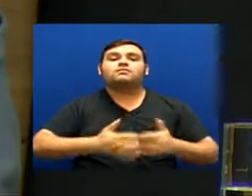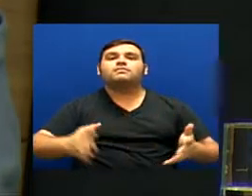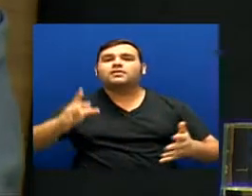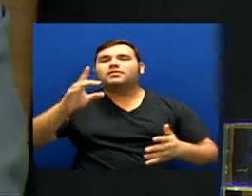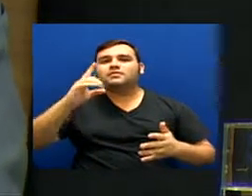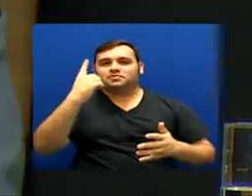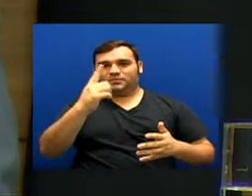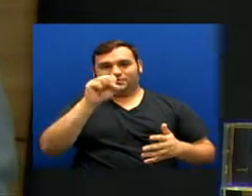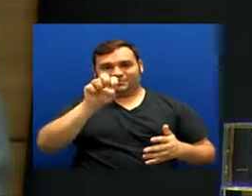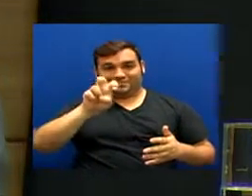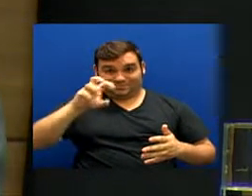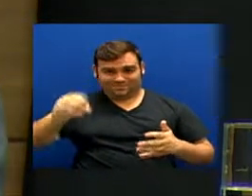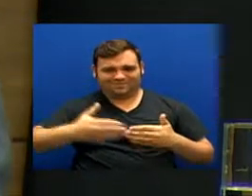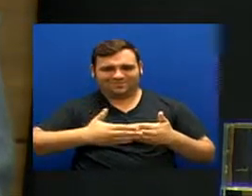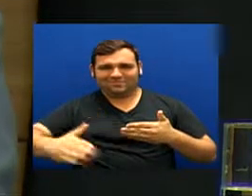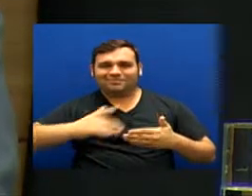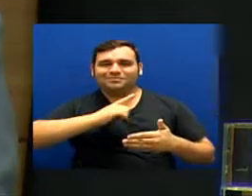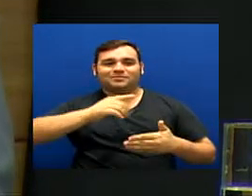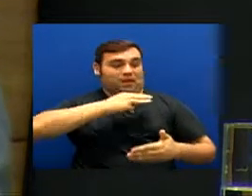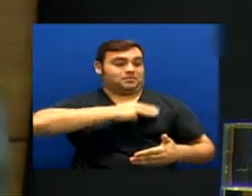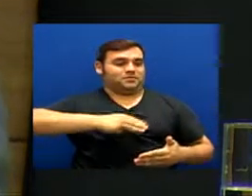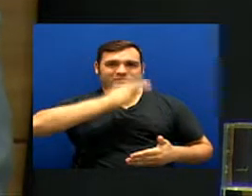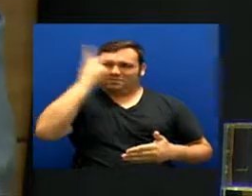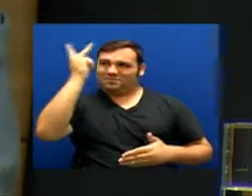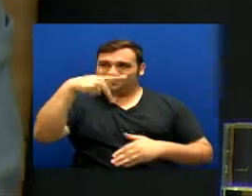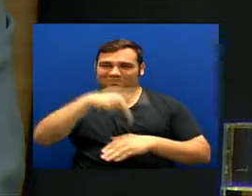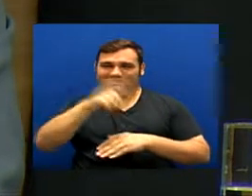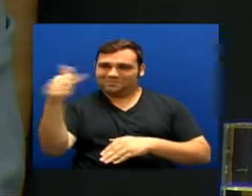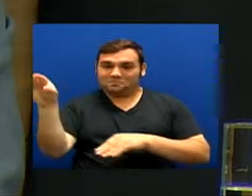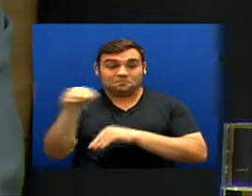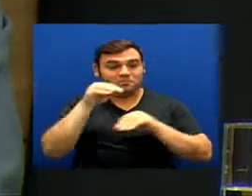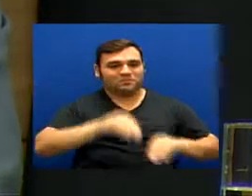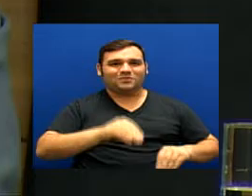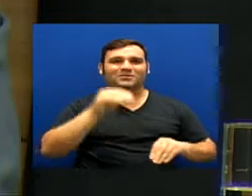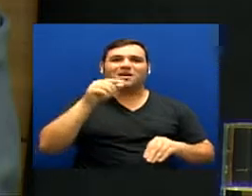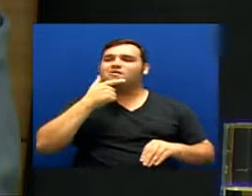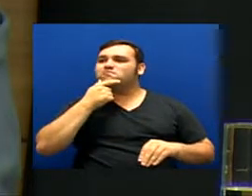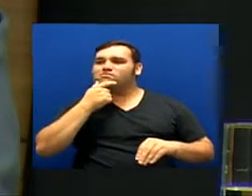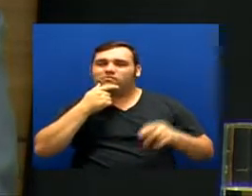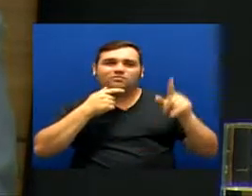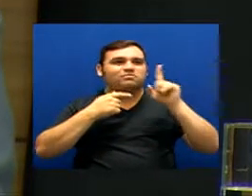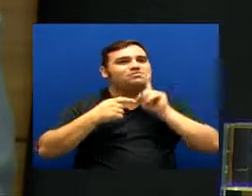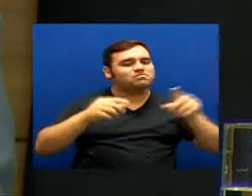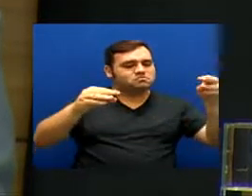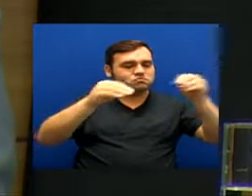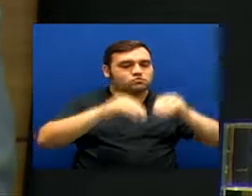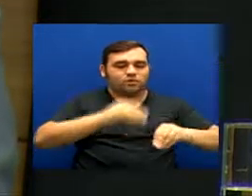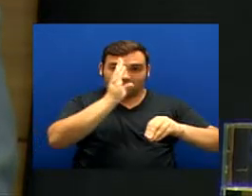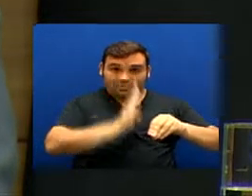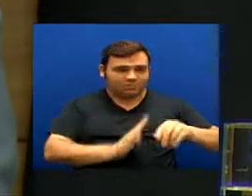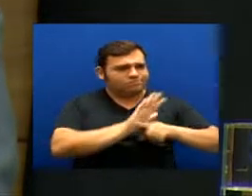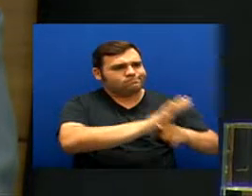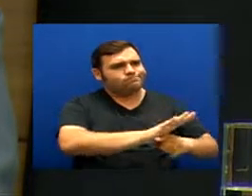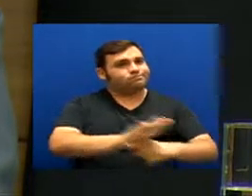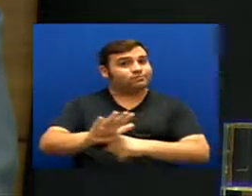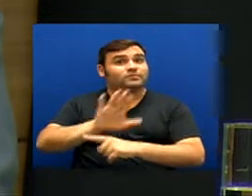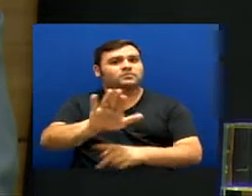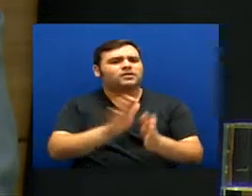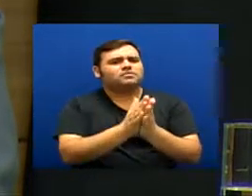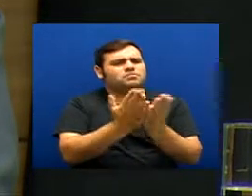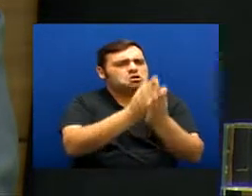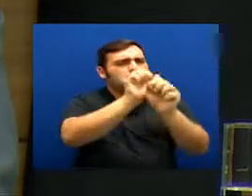sedimentando valores. Além de ser um livro de fé para bilhões de pessoas, A Bíblia é um monumento cultural